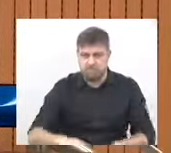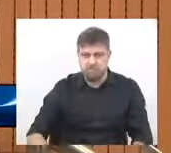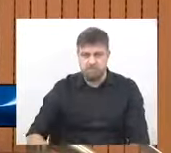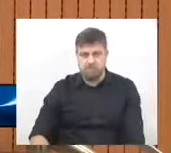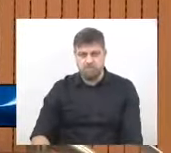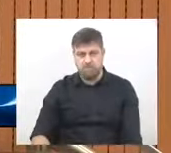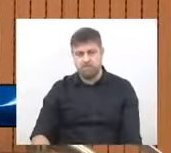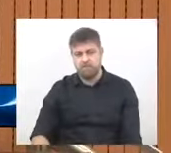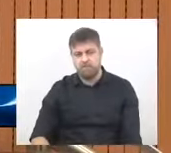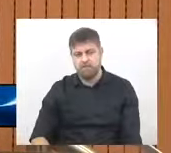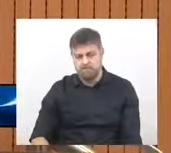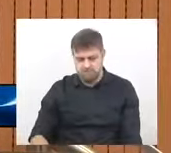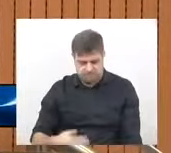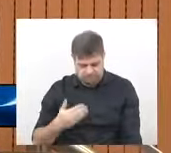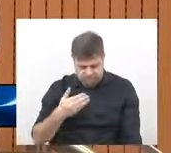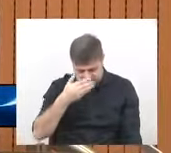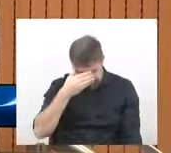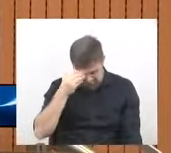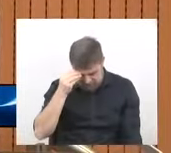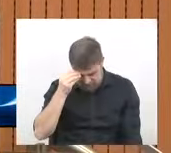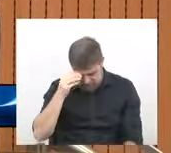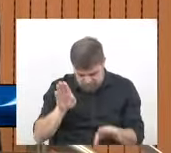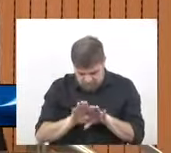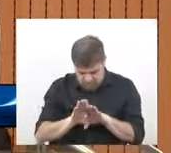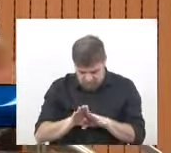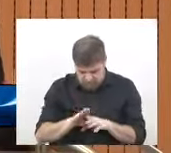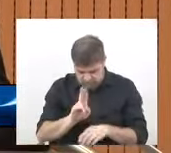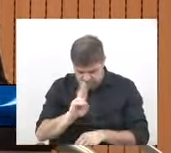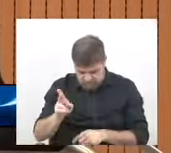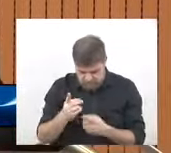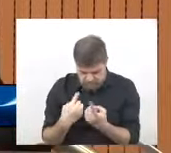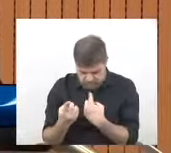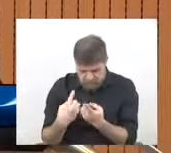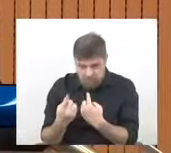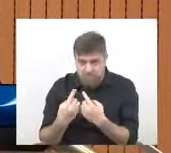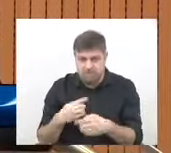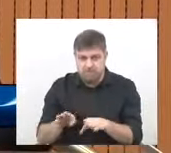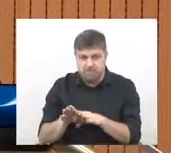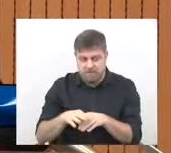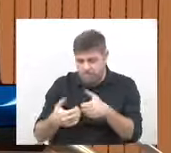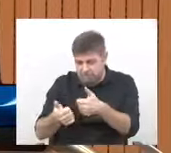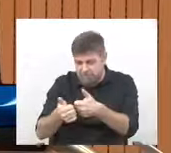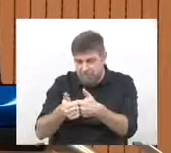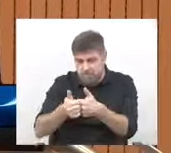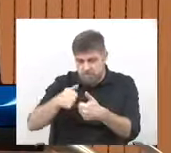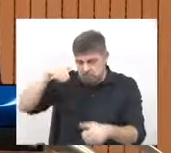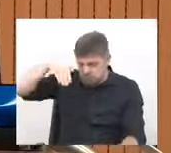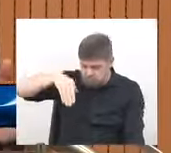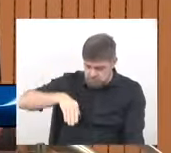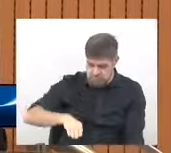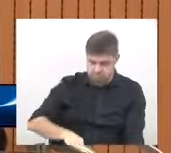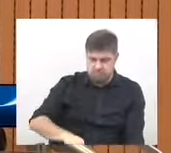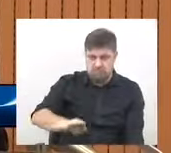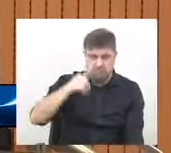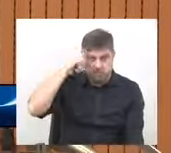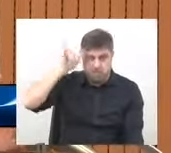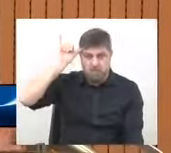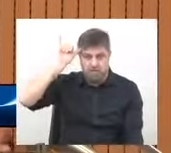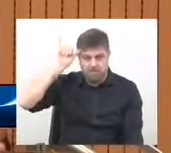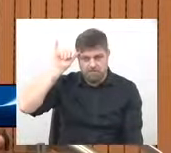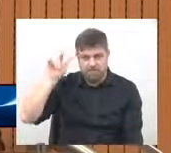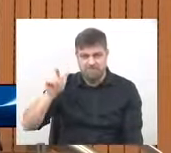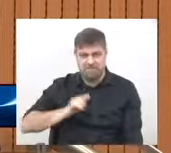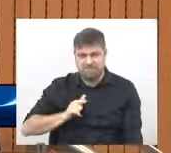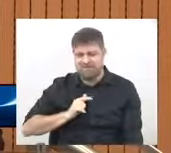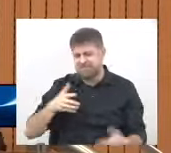inclusive, se não me falha a memória, na Mamede Hussein, nas avenidas Beirana de João Boy do Lope. E está um caos, está